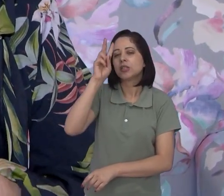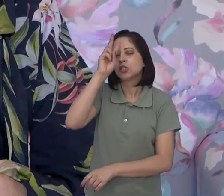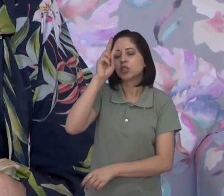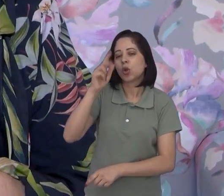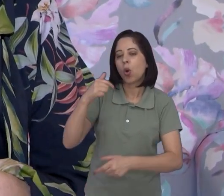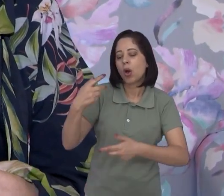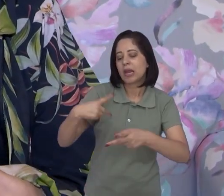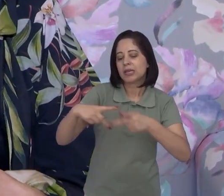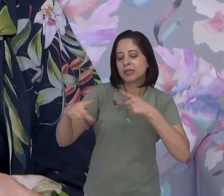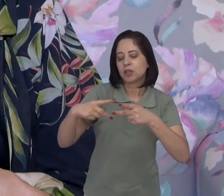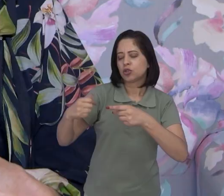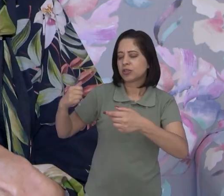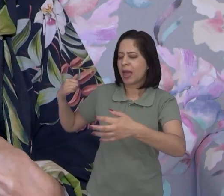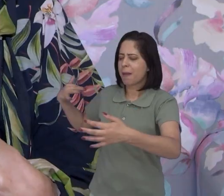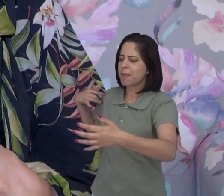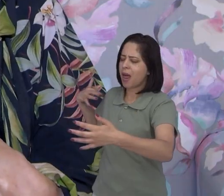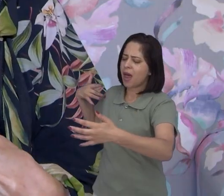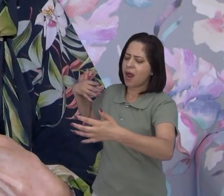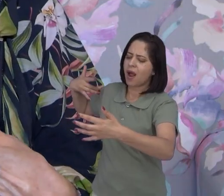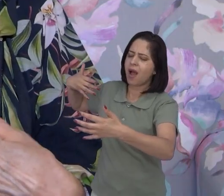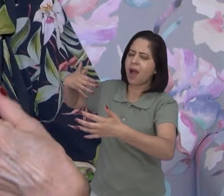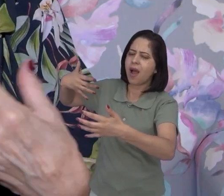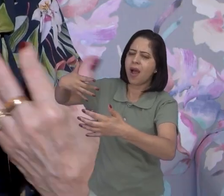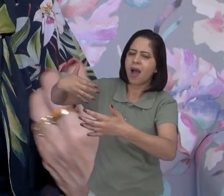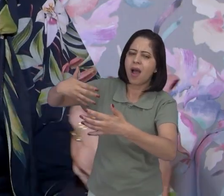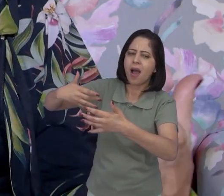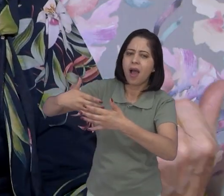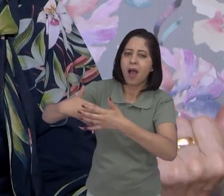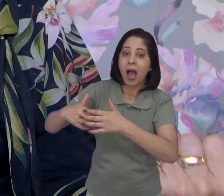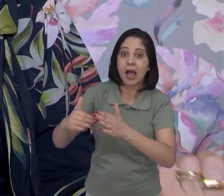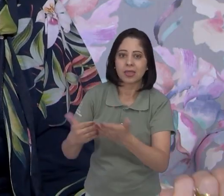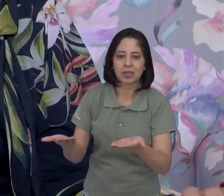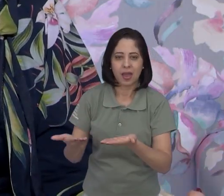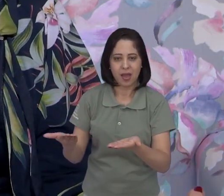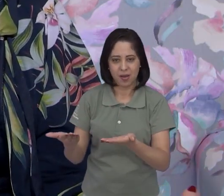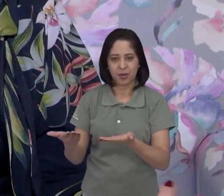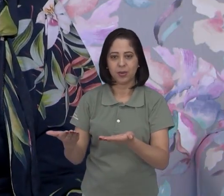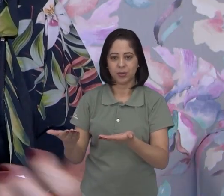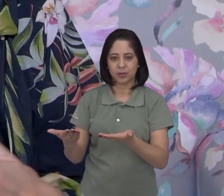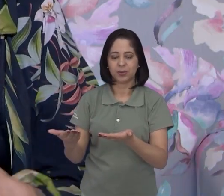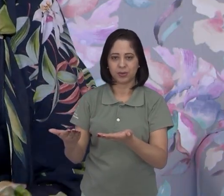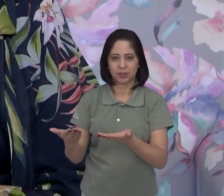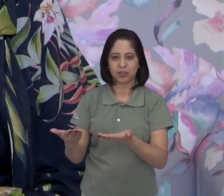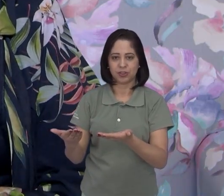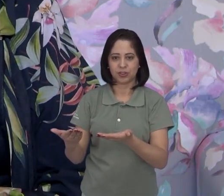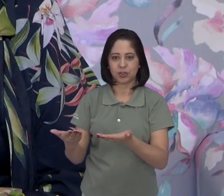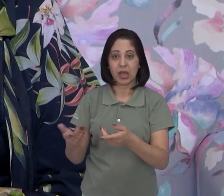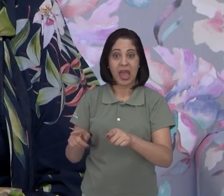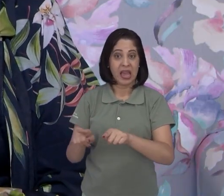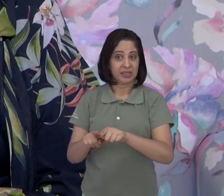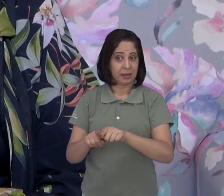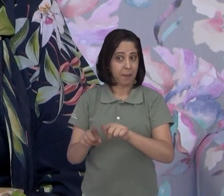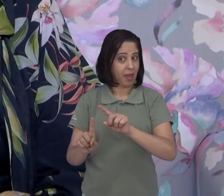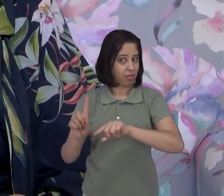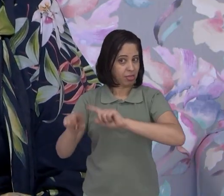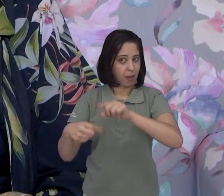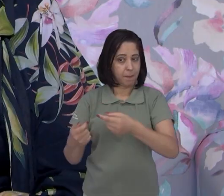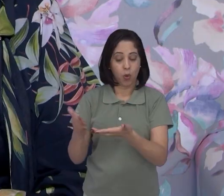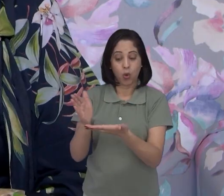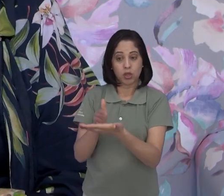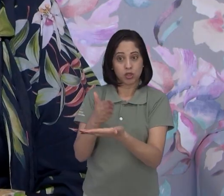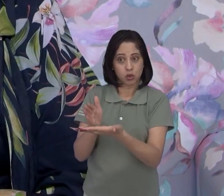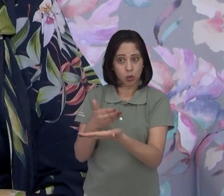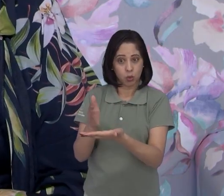da cidade, passa pela fase sanatorial e chega até os dias de hoje. Nessa mesma linha, ele